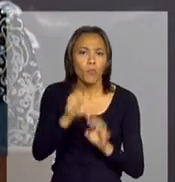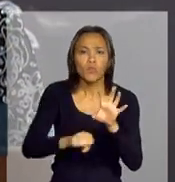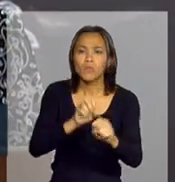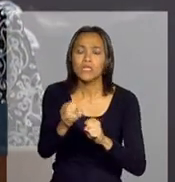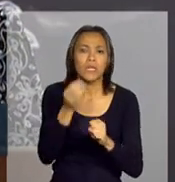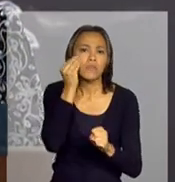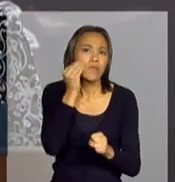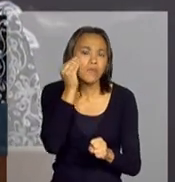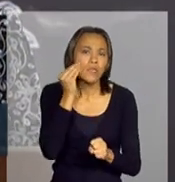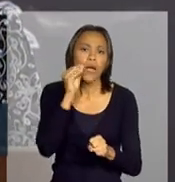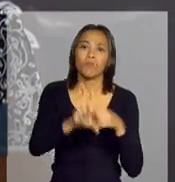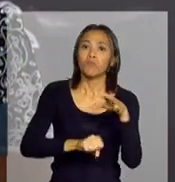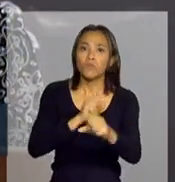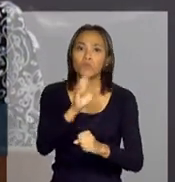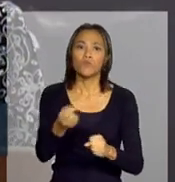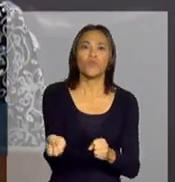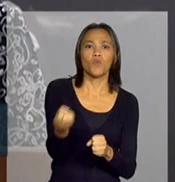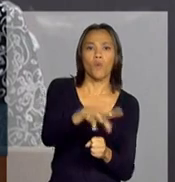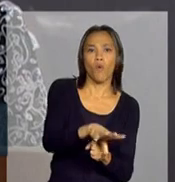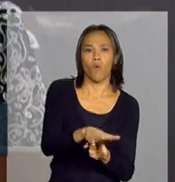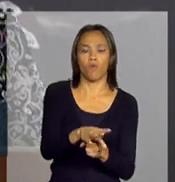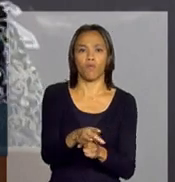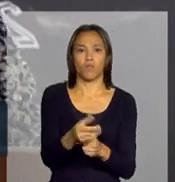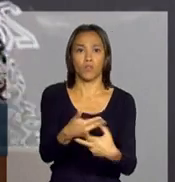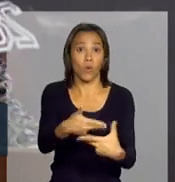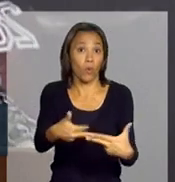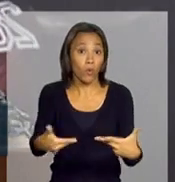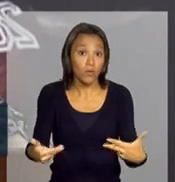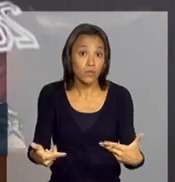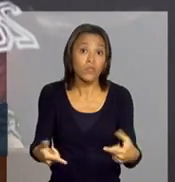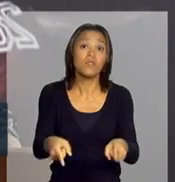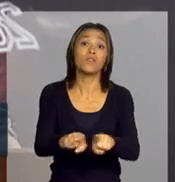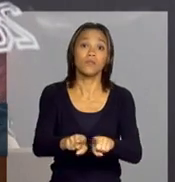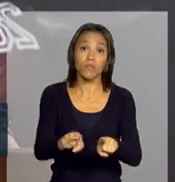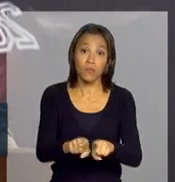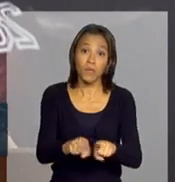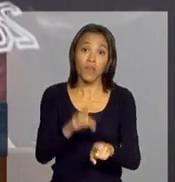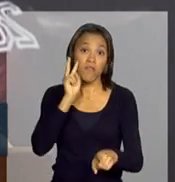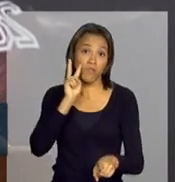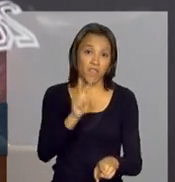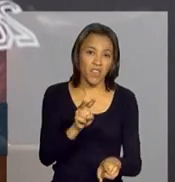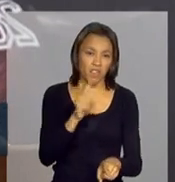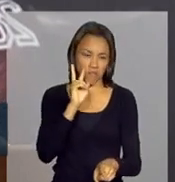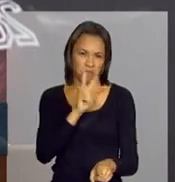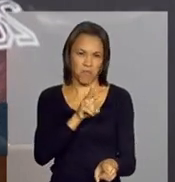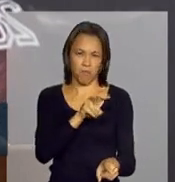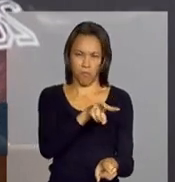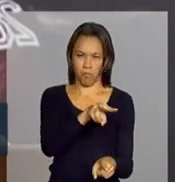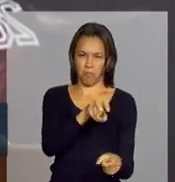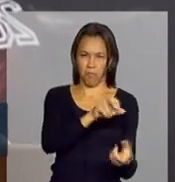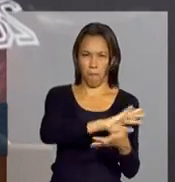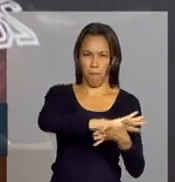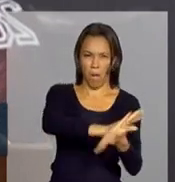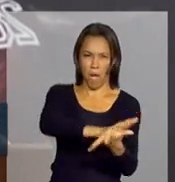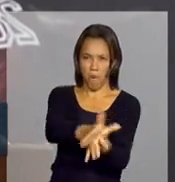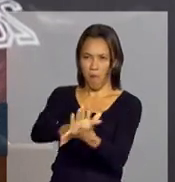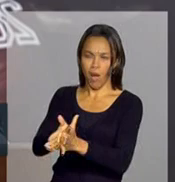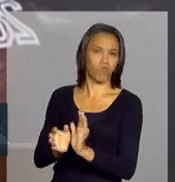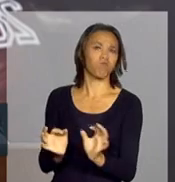procure a Inovação e que olhe também sem preconceito